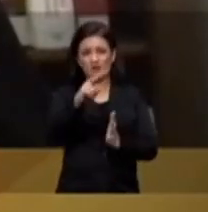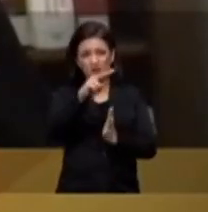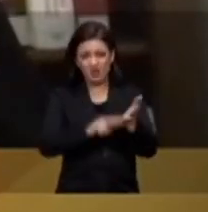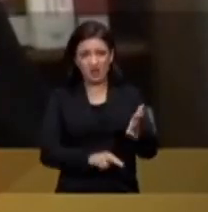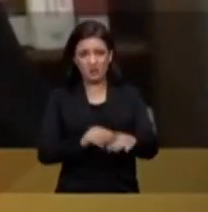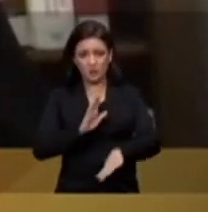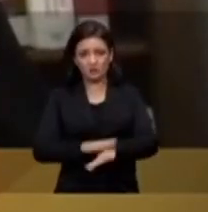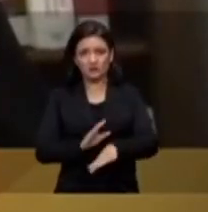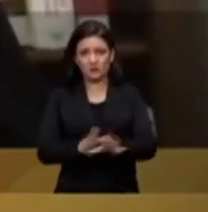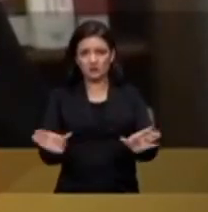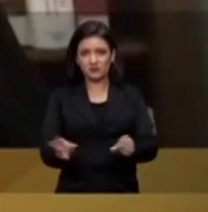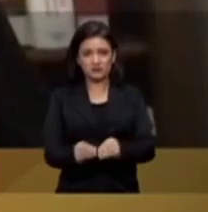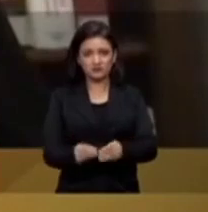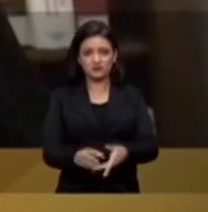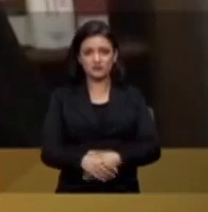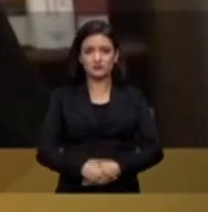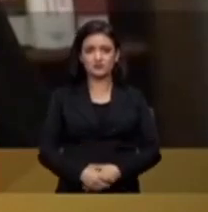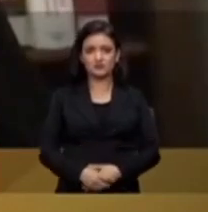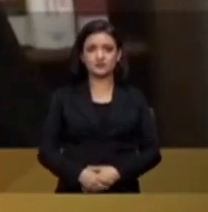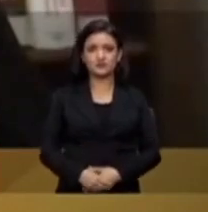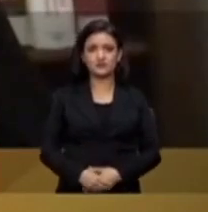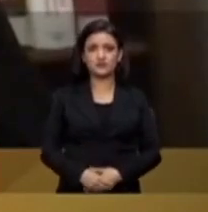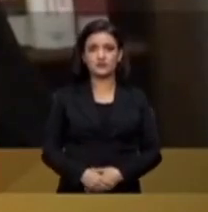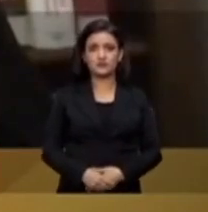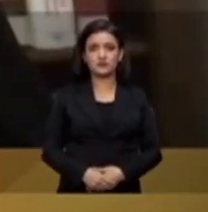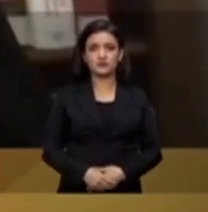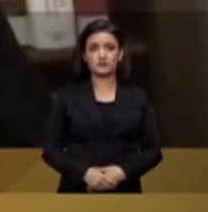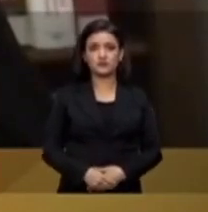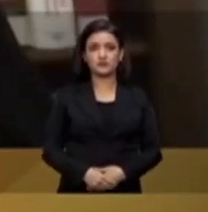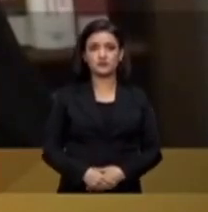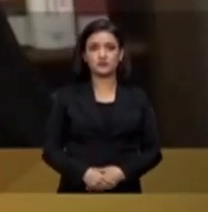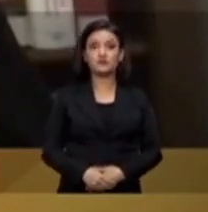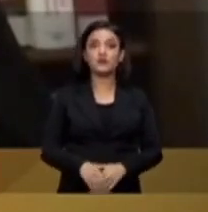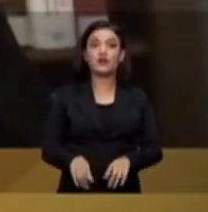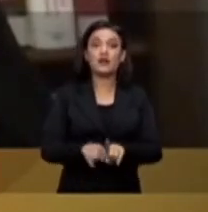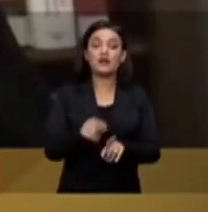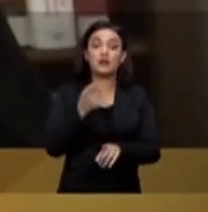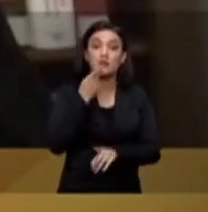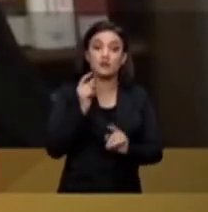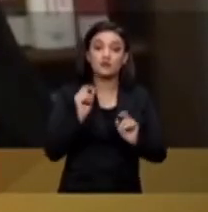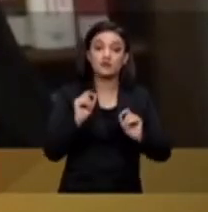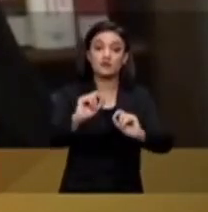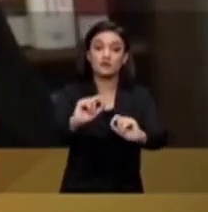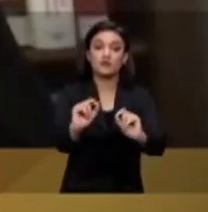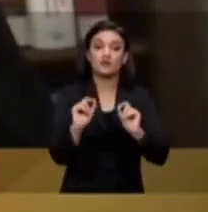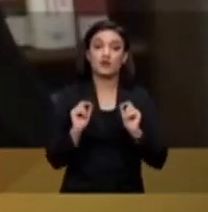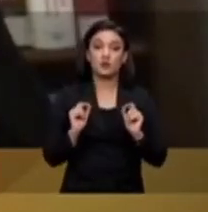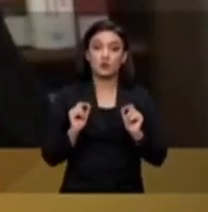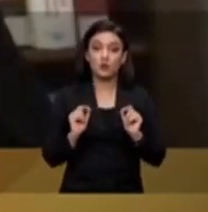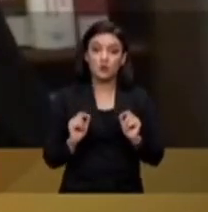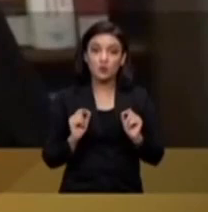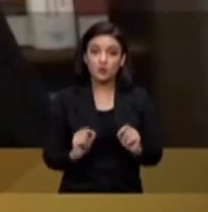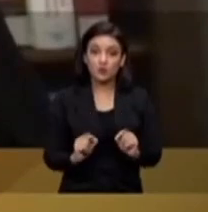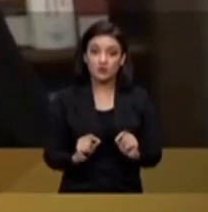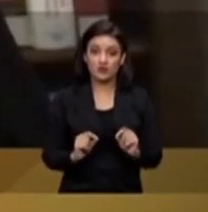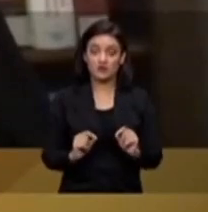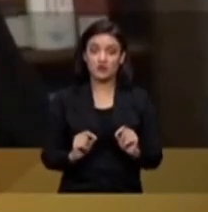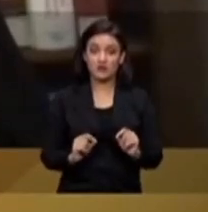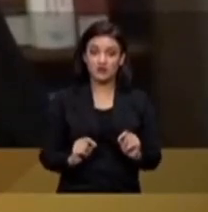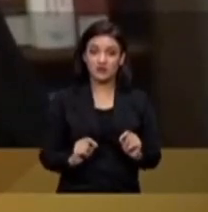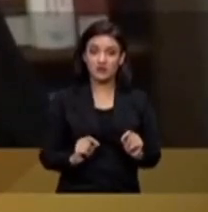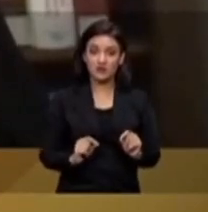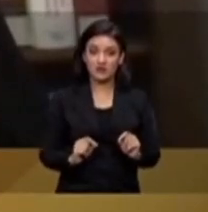tempo do colegiado, e digo, então, que, como se nota, as normas regimentais não